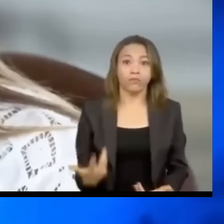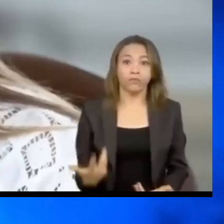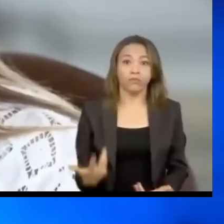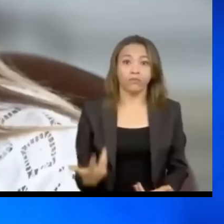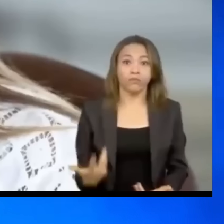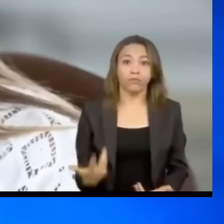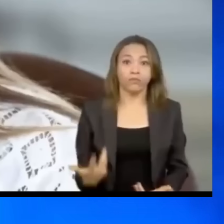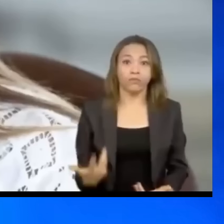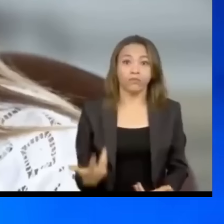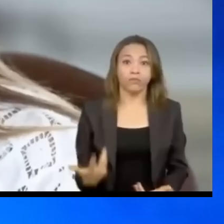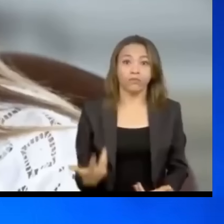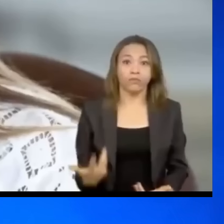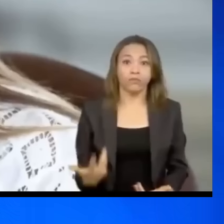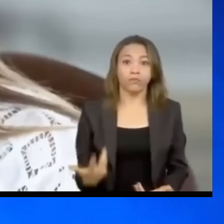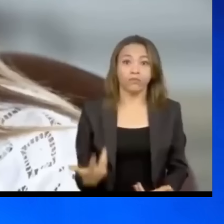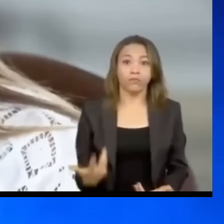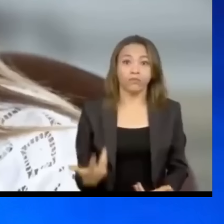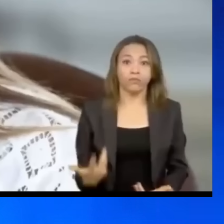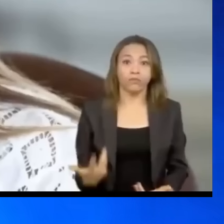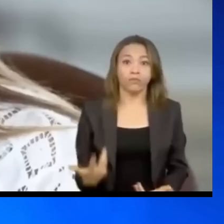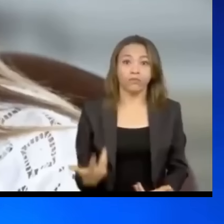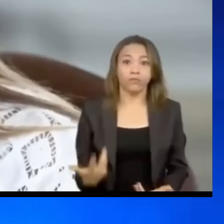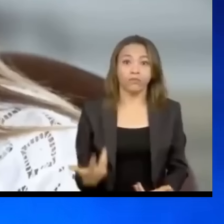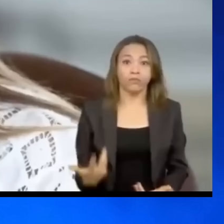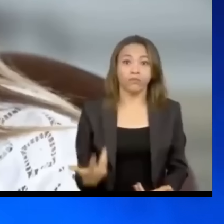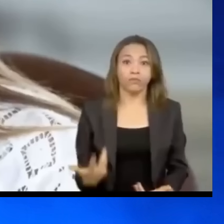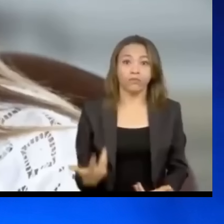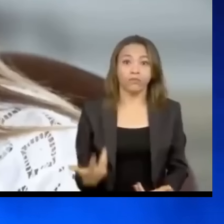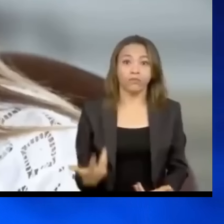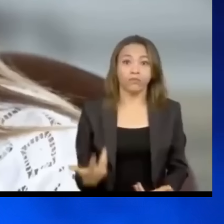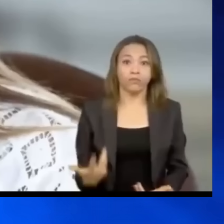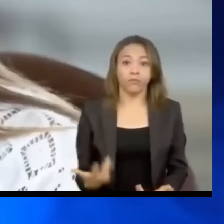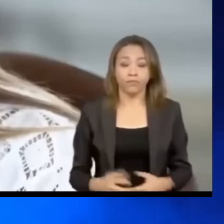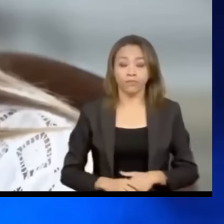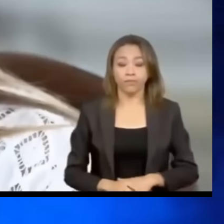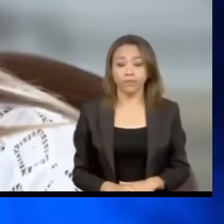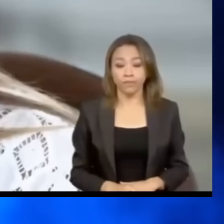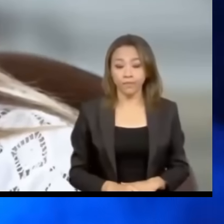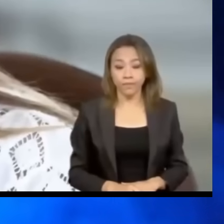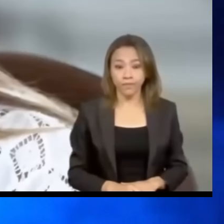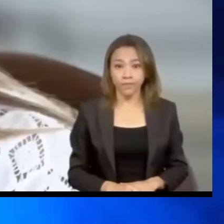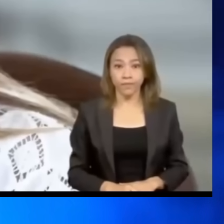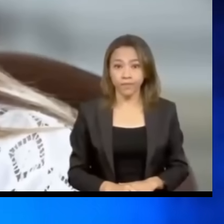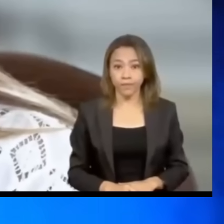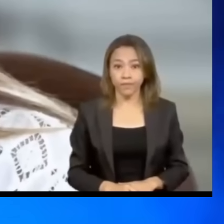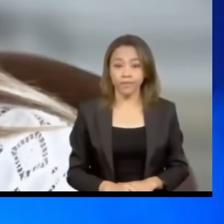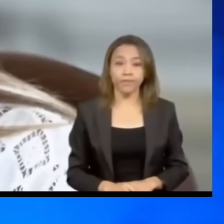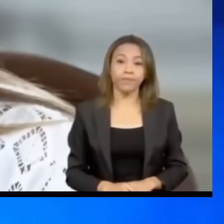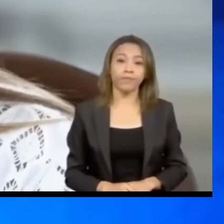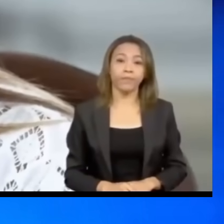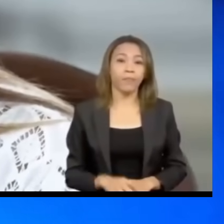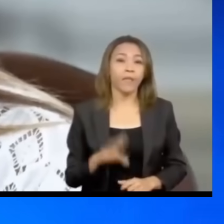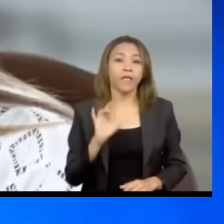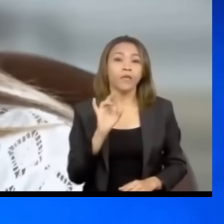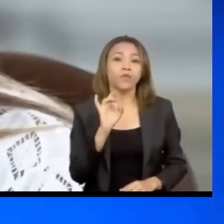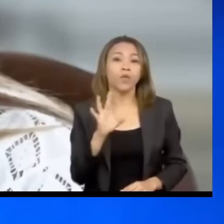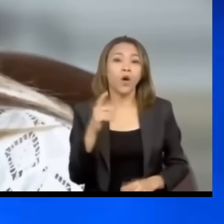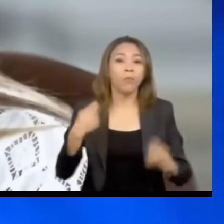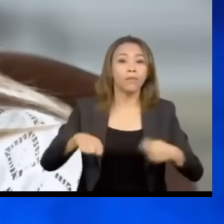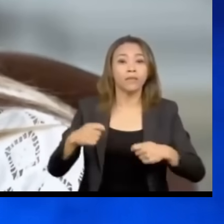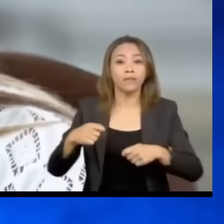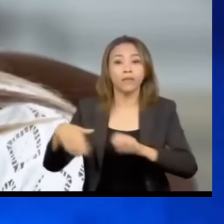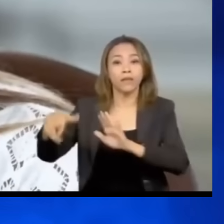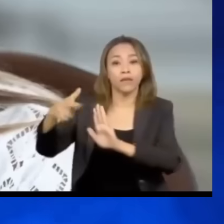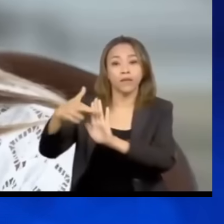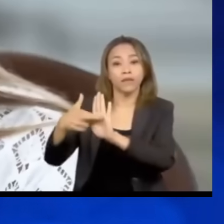com ódio, com agressividade. Tem gente que ganha eleição, que ganha um monte de coisa também. Não assim. Só a regularização das redes, mas a gente precisa